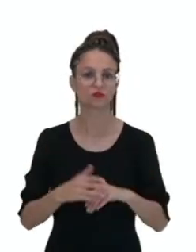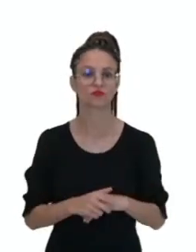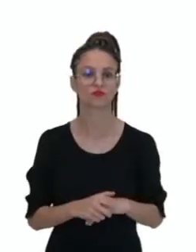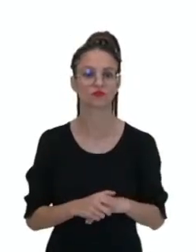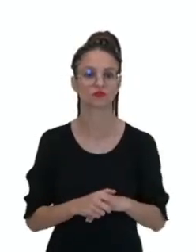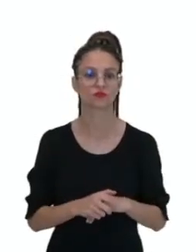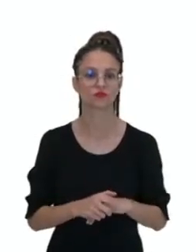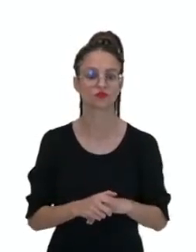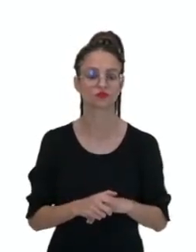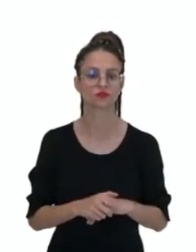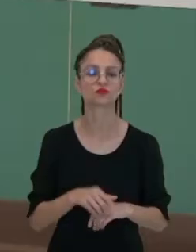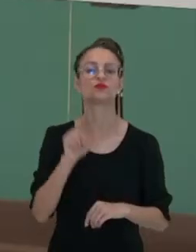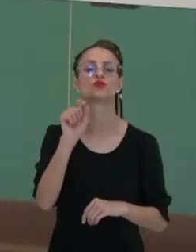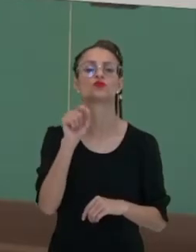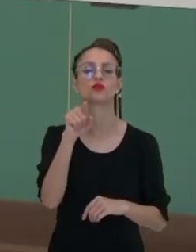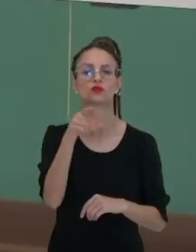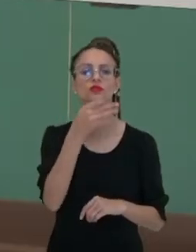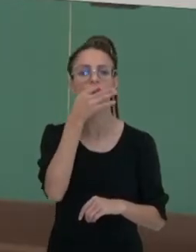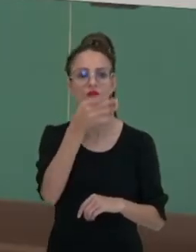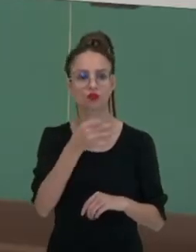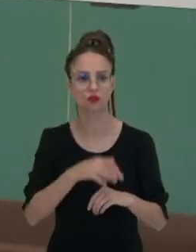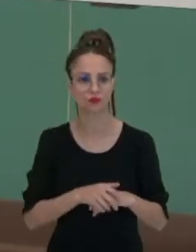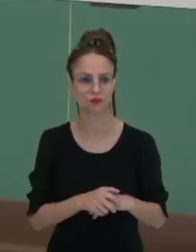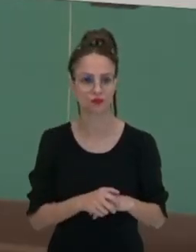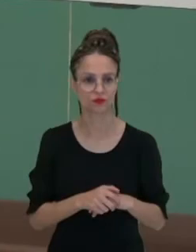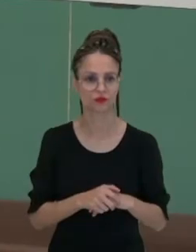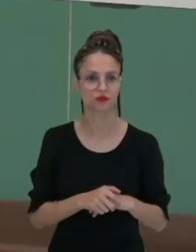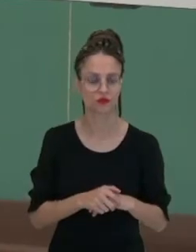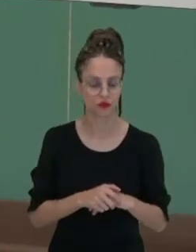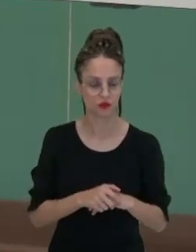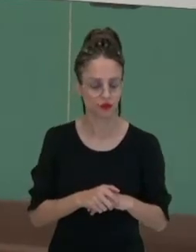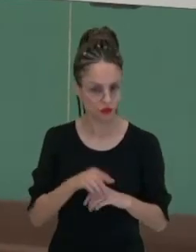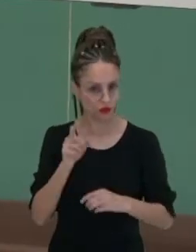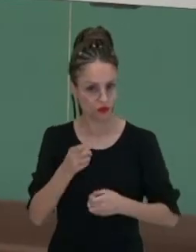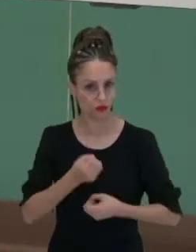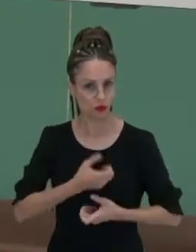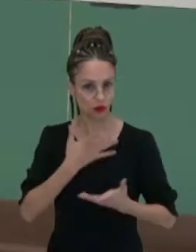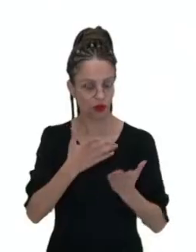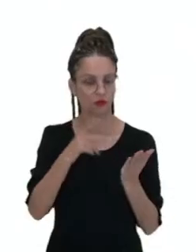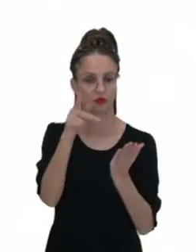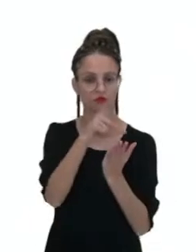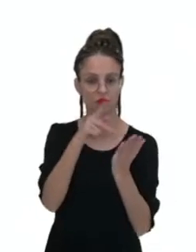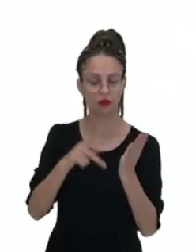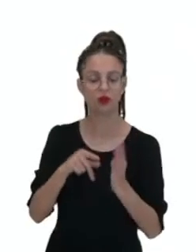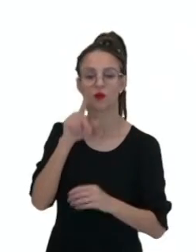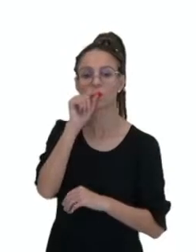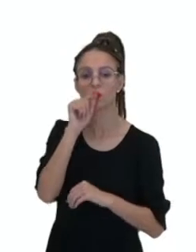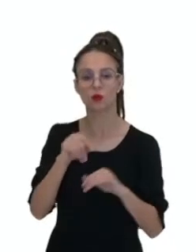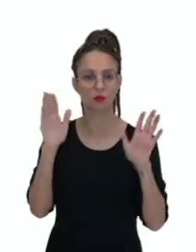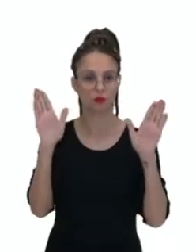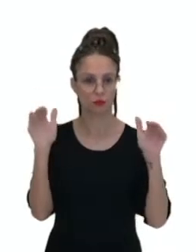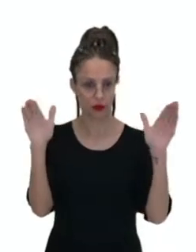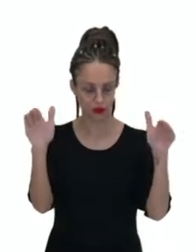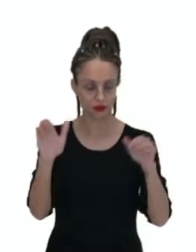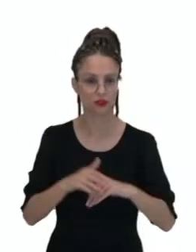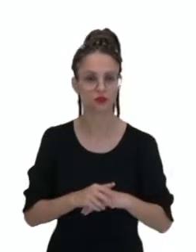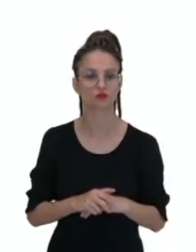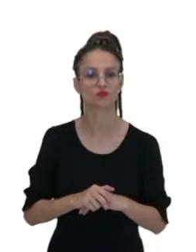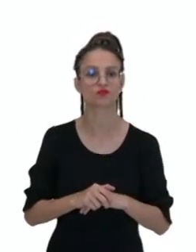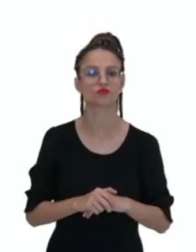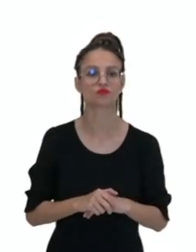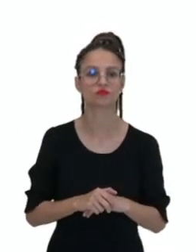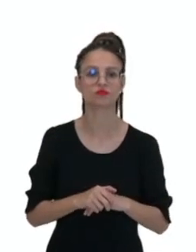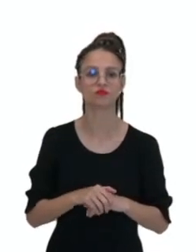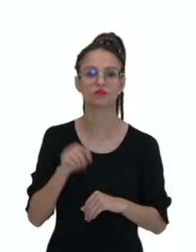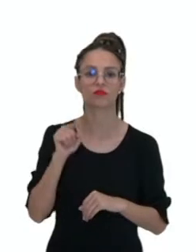O que você achou? O que você definiu? Então, o poema Os Pássaros, né, sobre o qual o poeta fala, estão